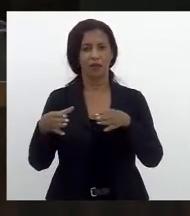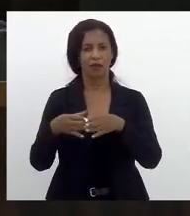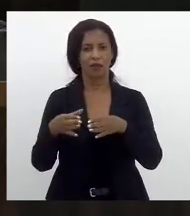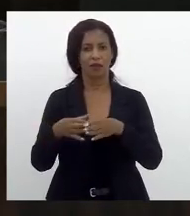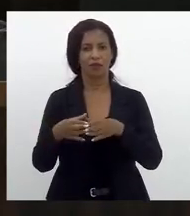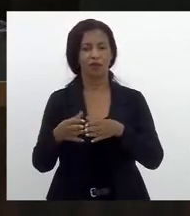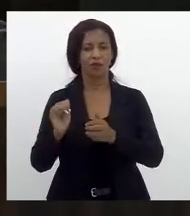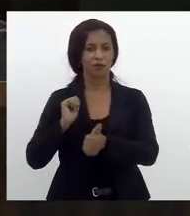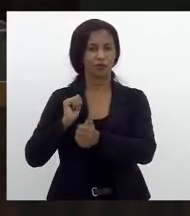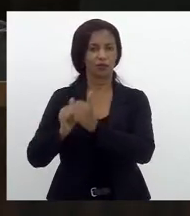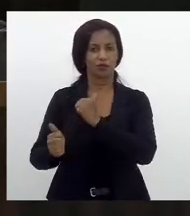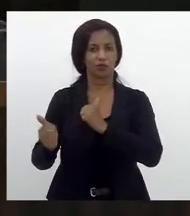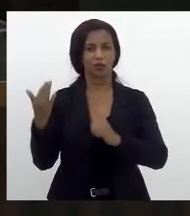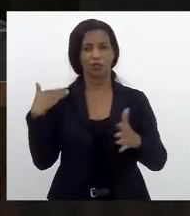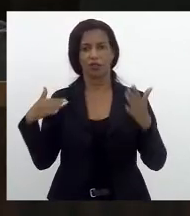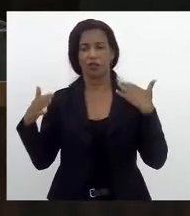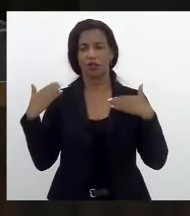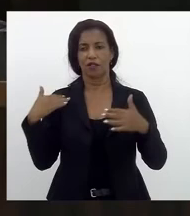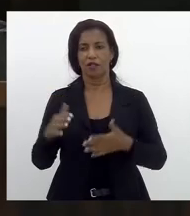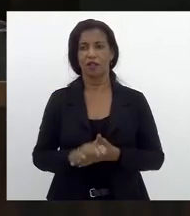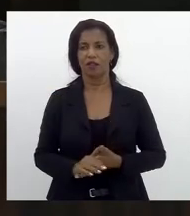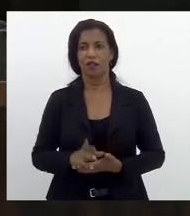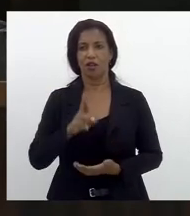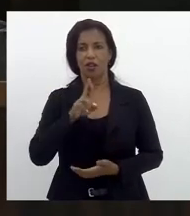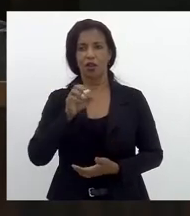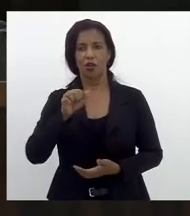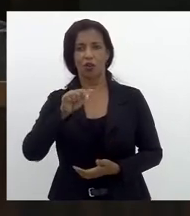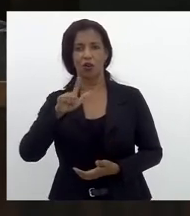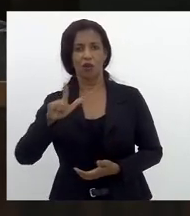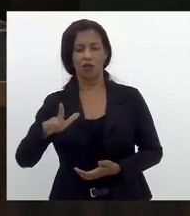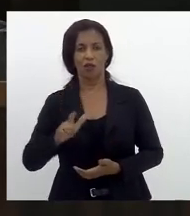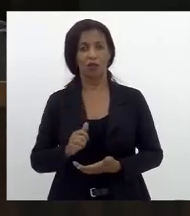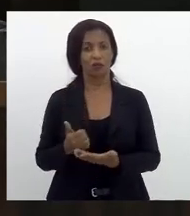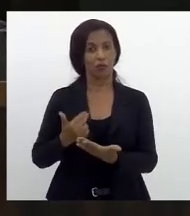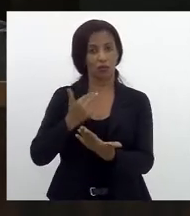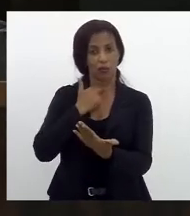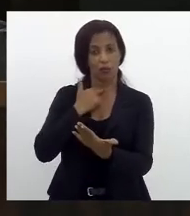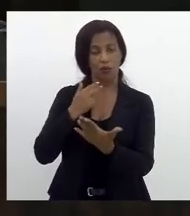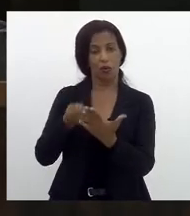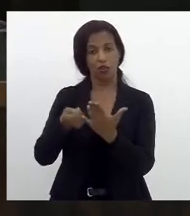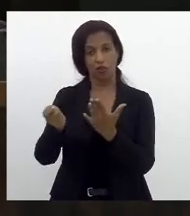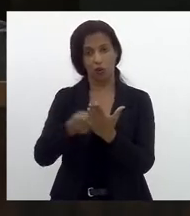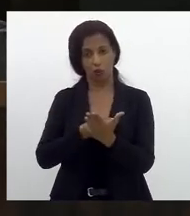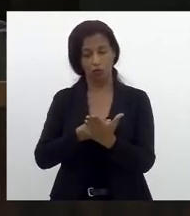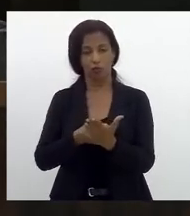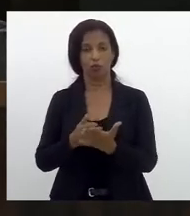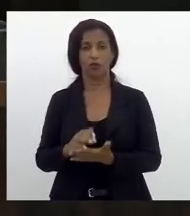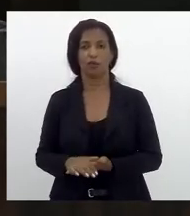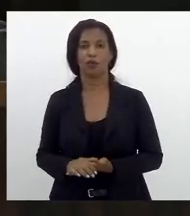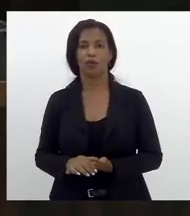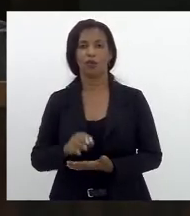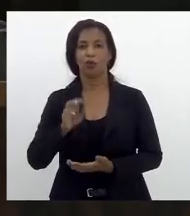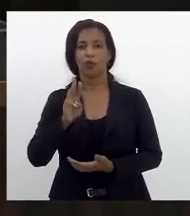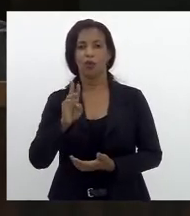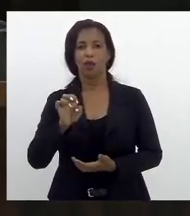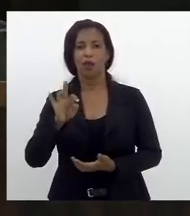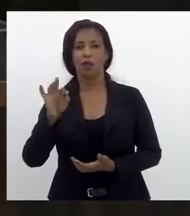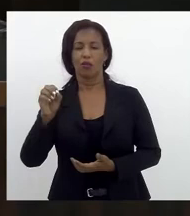de Esporte e Lazer, deputado Ronaldo Anchieta, não pode, que é o relator, é o autor, deputado Wellington